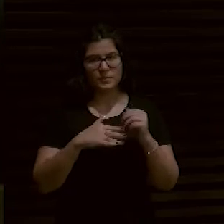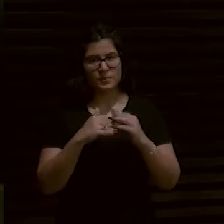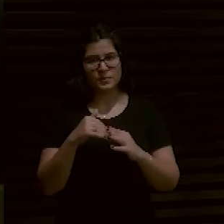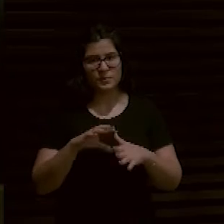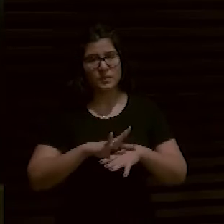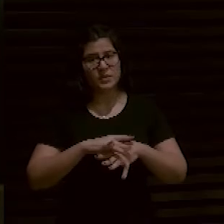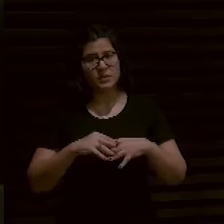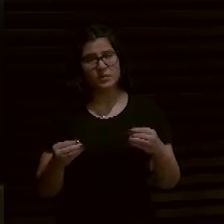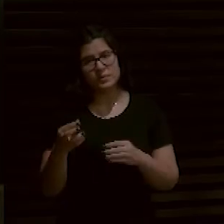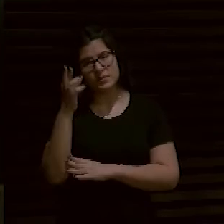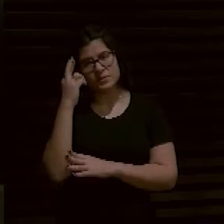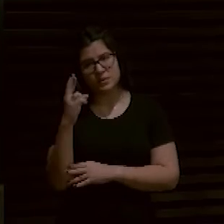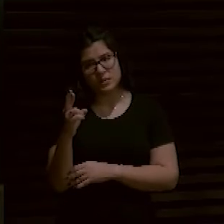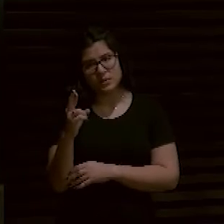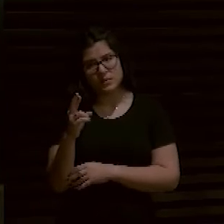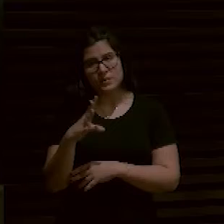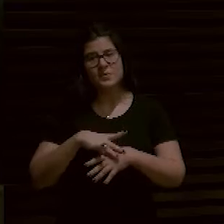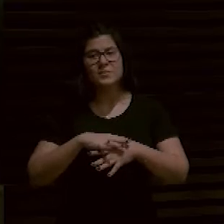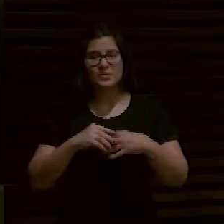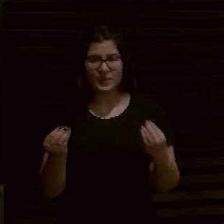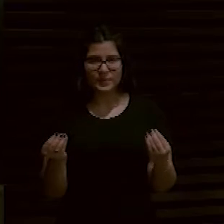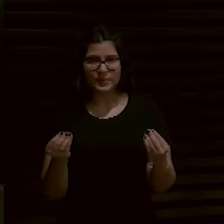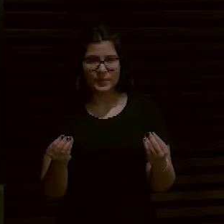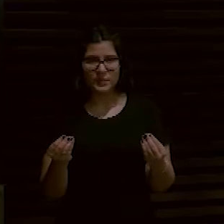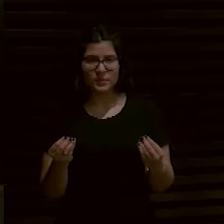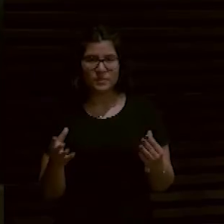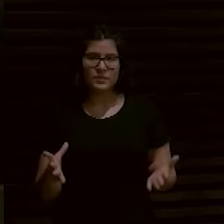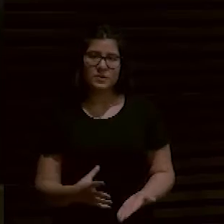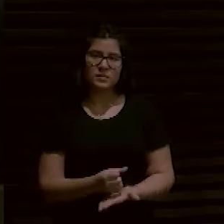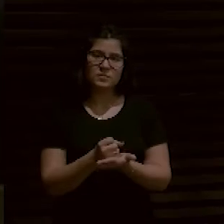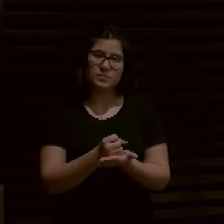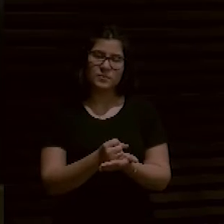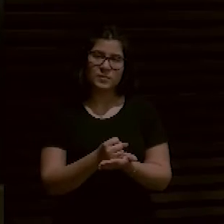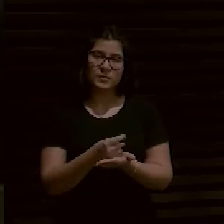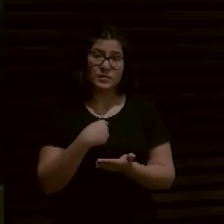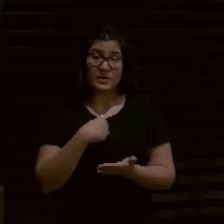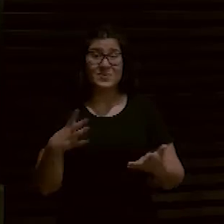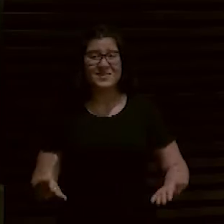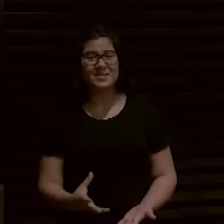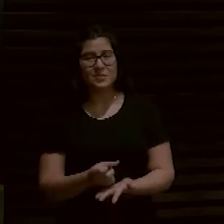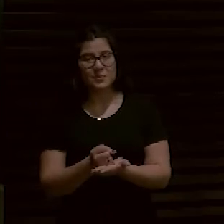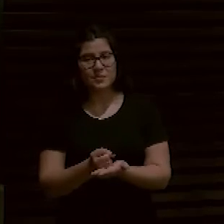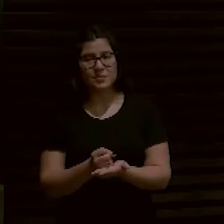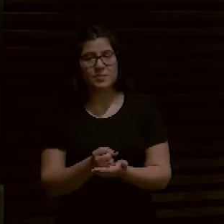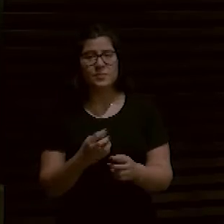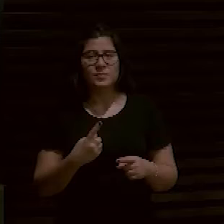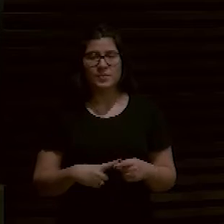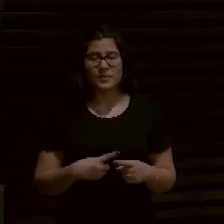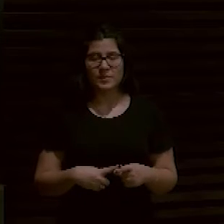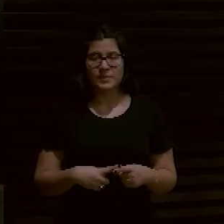Cura-me, Senhor, e serei curado. Salva-me, Senhor, e serei